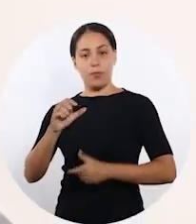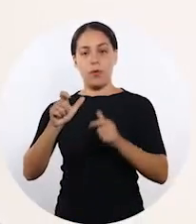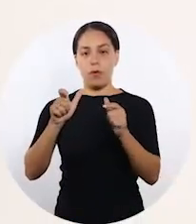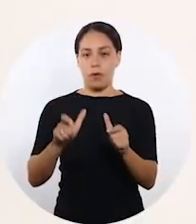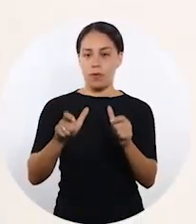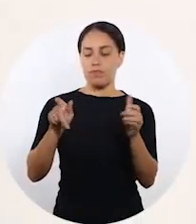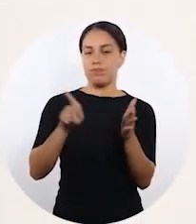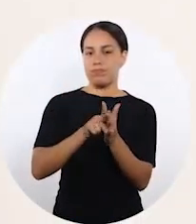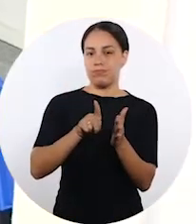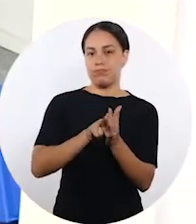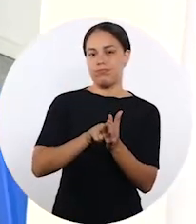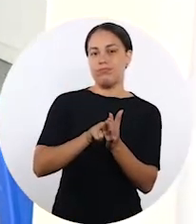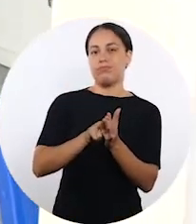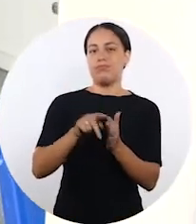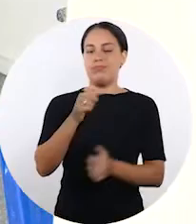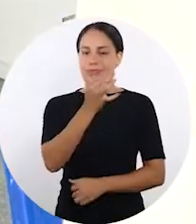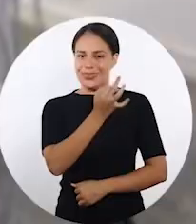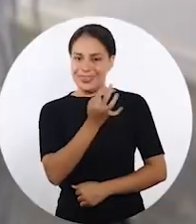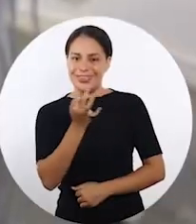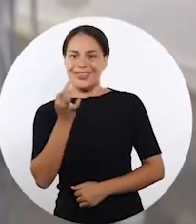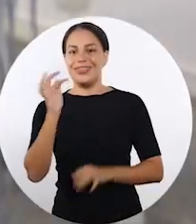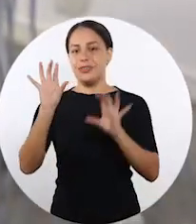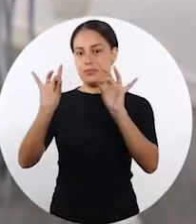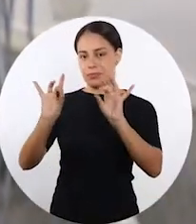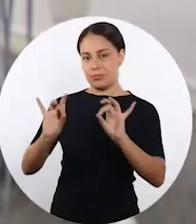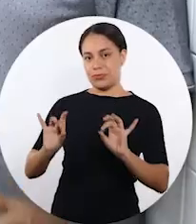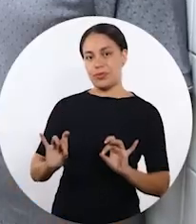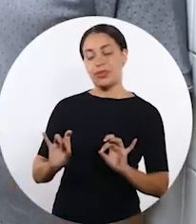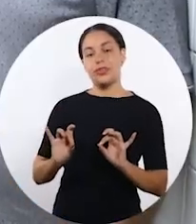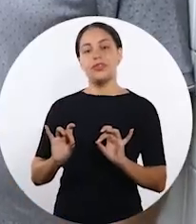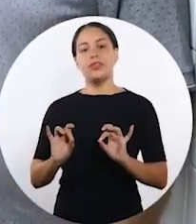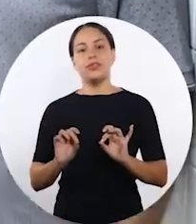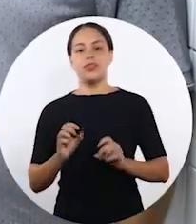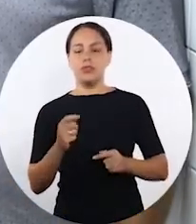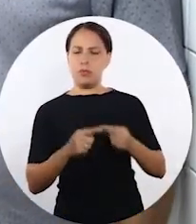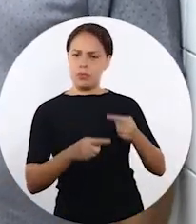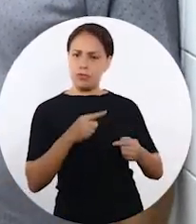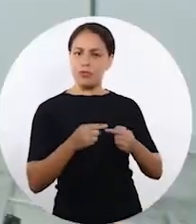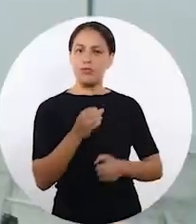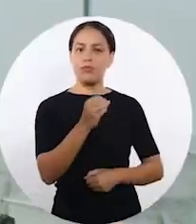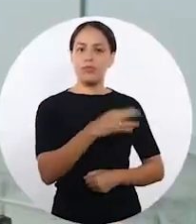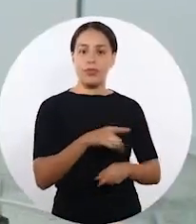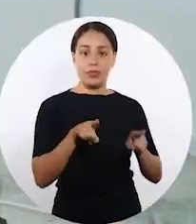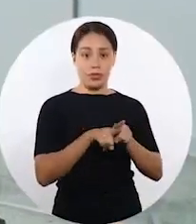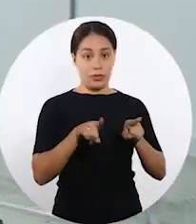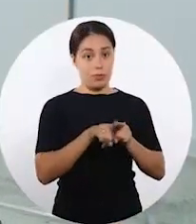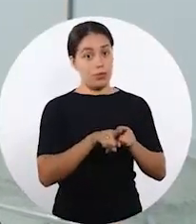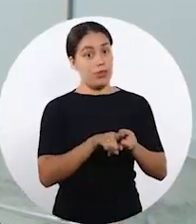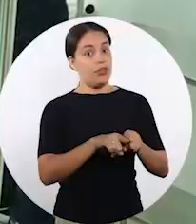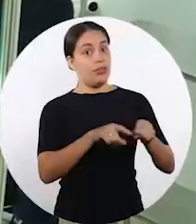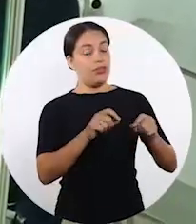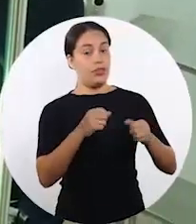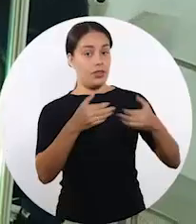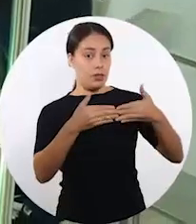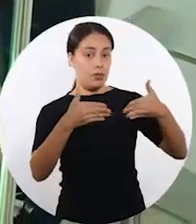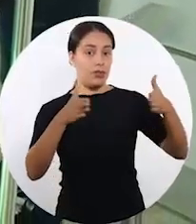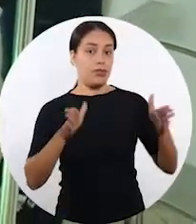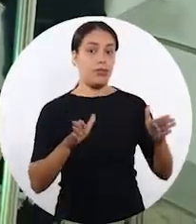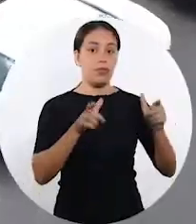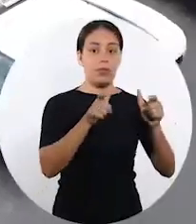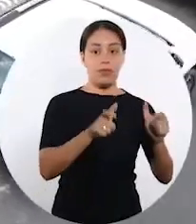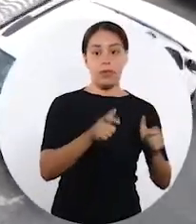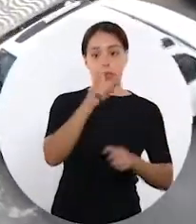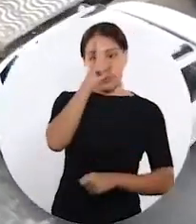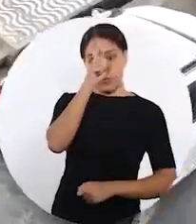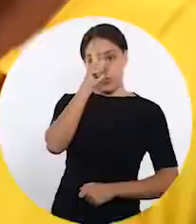Especialidades Odontológicas, um espaço moderno e bem equipado. E foi inaugurado também o Centro Cirúrgico do Hospital do Parque Alvorada,